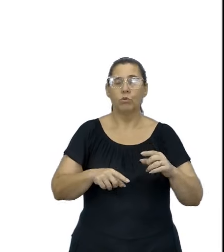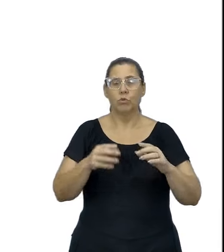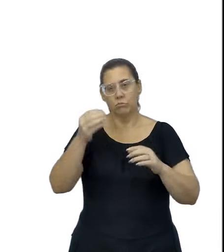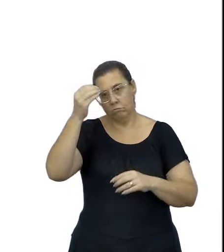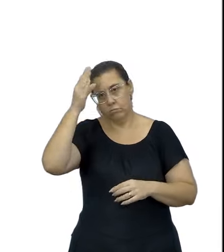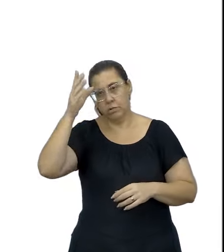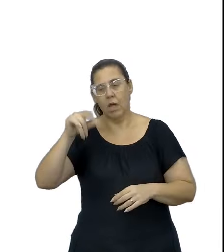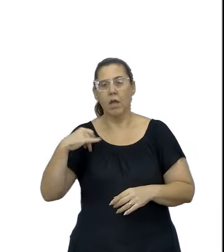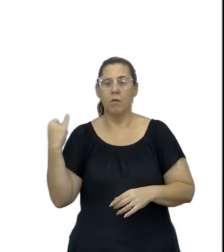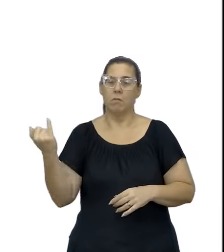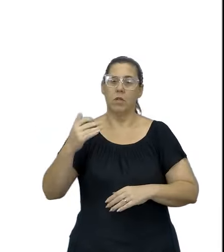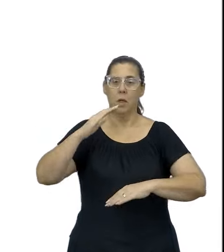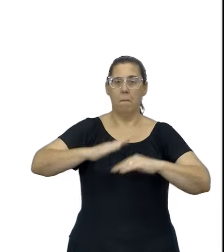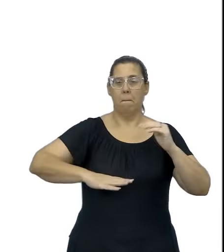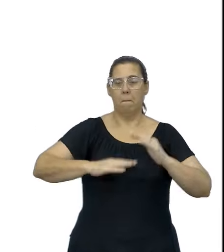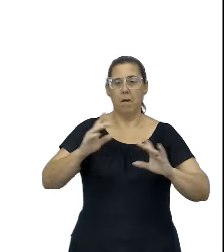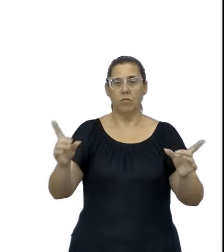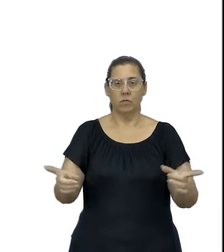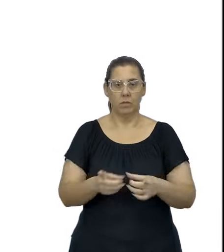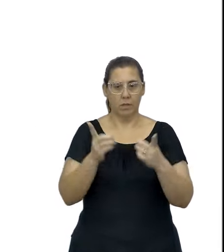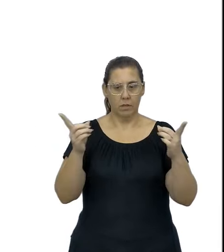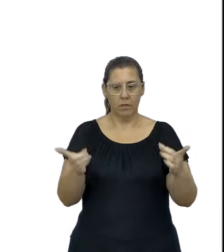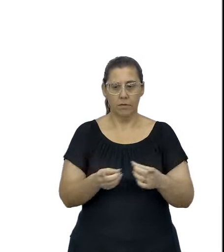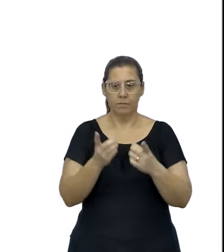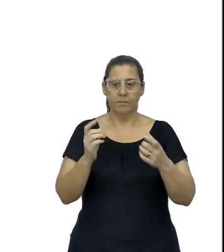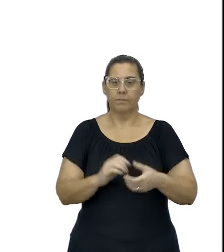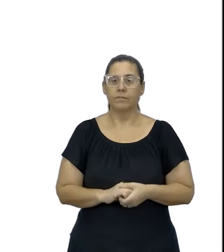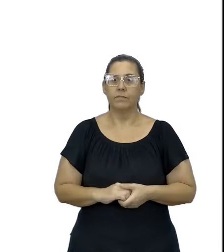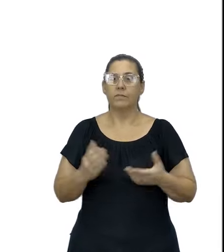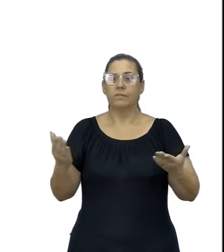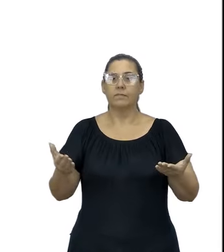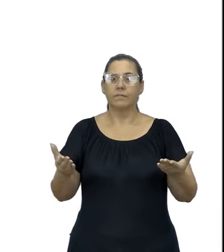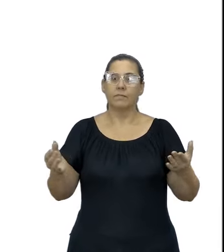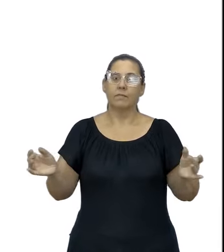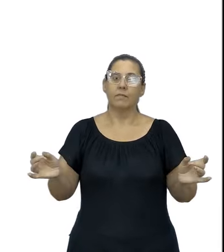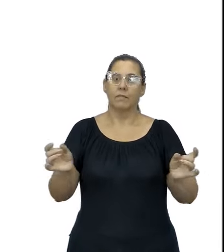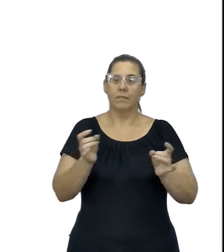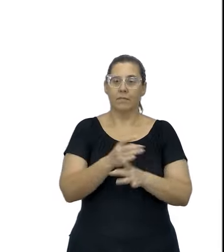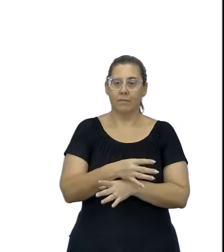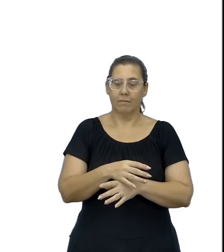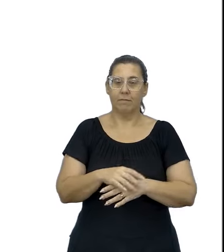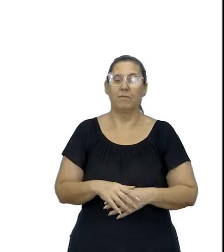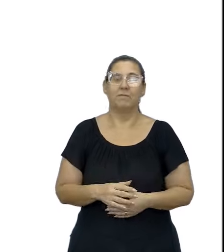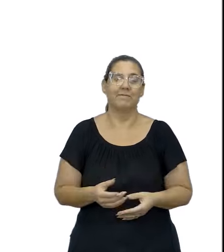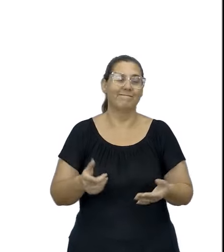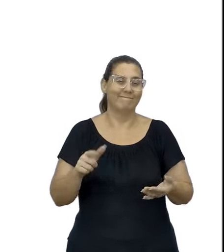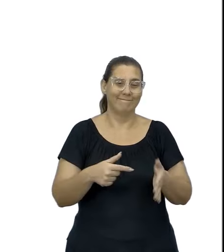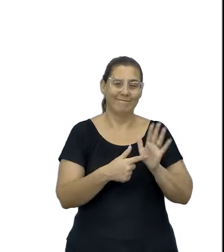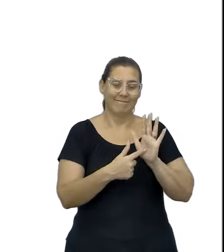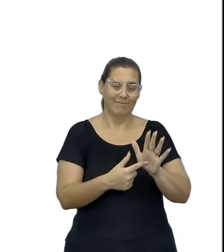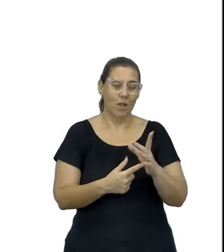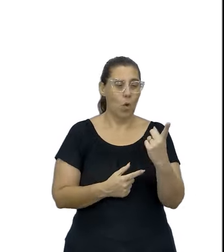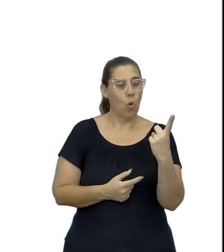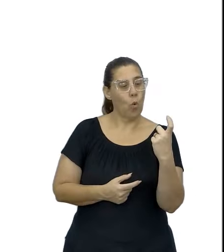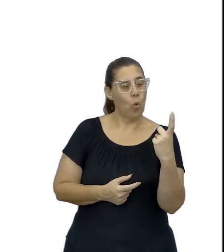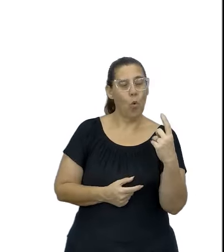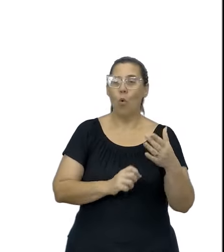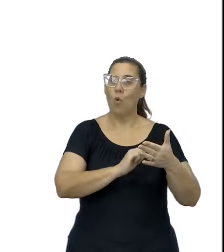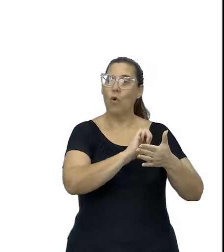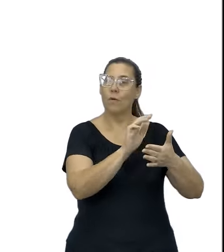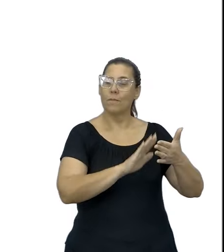fundamental na nossa prática didática. E para finalizar aqui, vale destacar como uma única